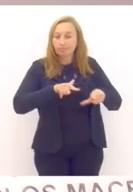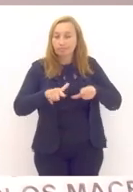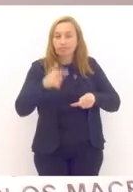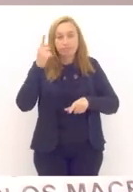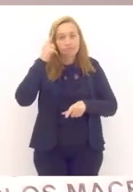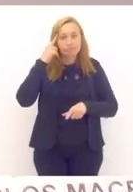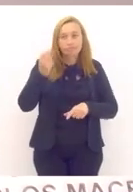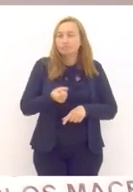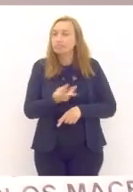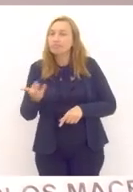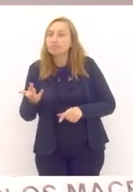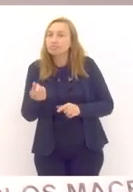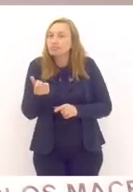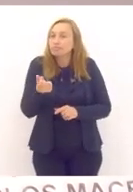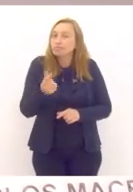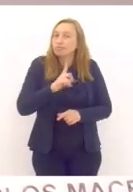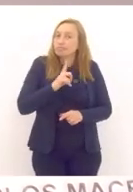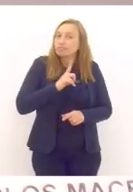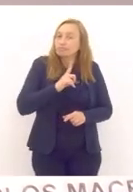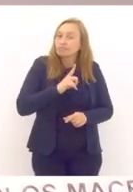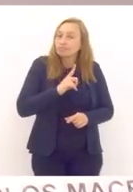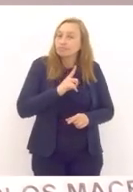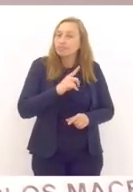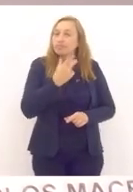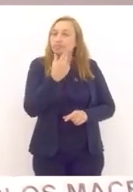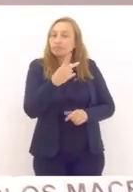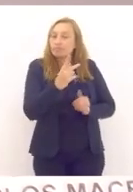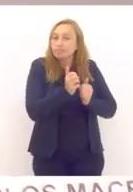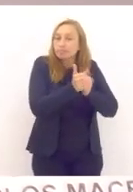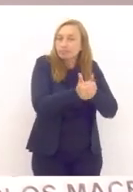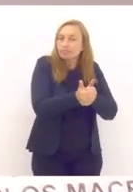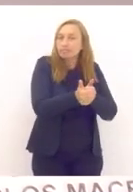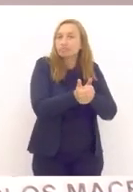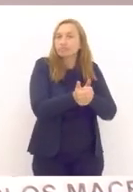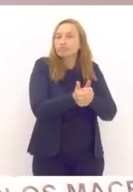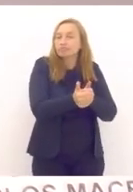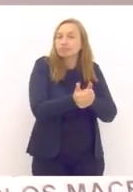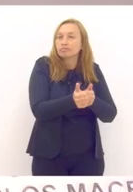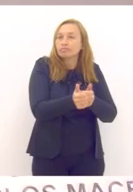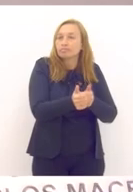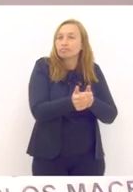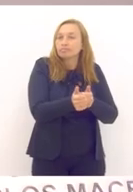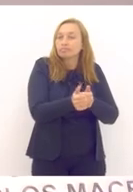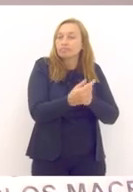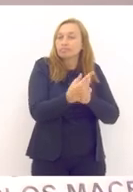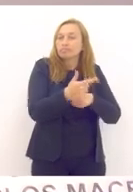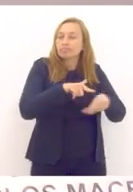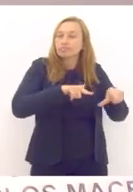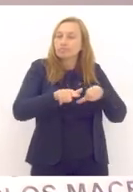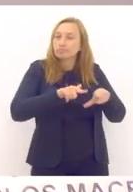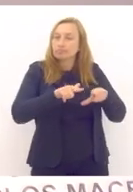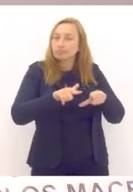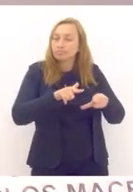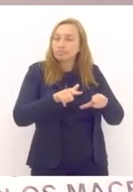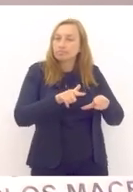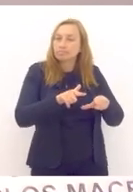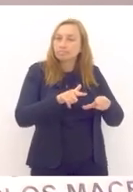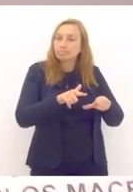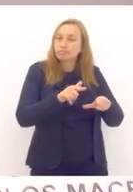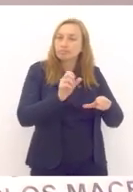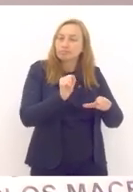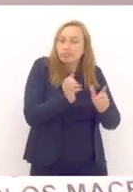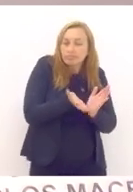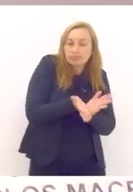quanta grana vai ter para que o teu segmento de prestação de serviço possa conseguir